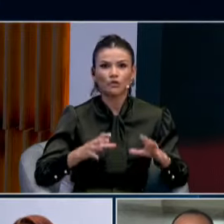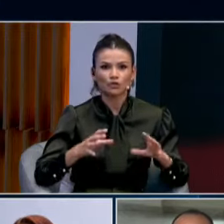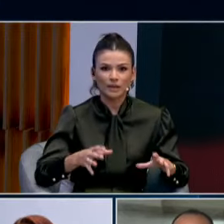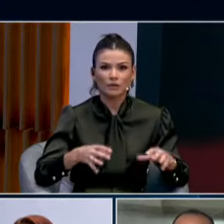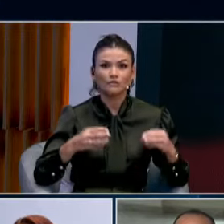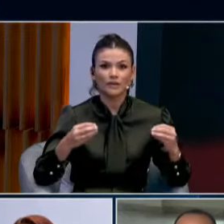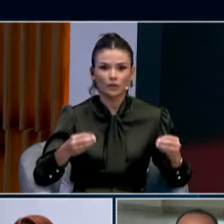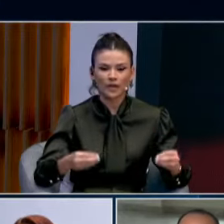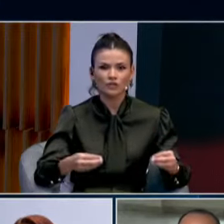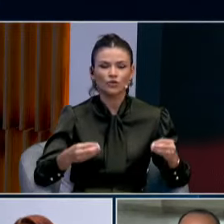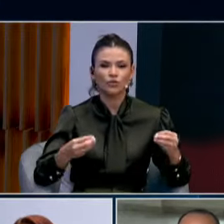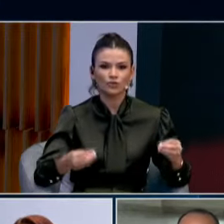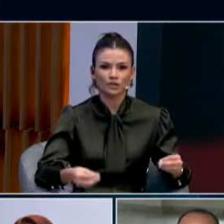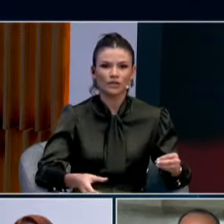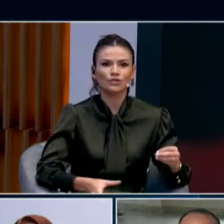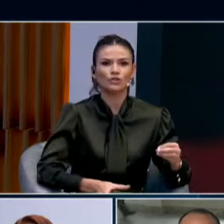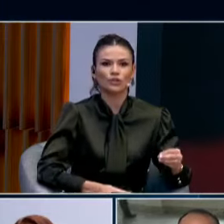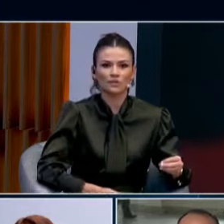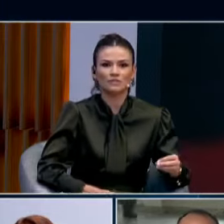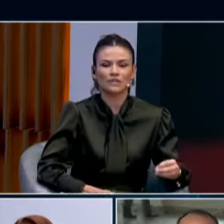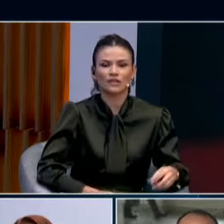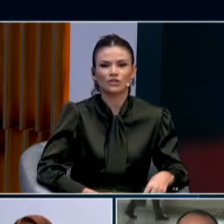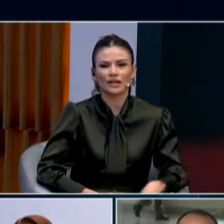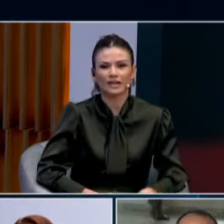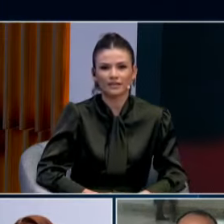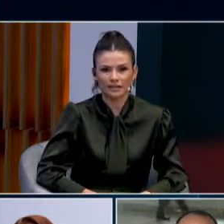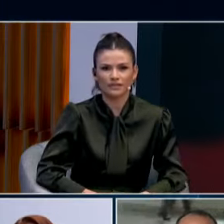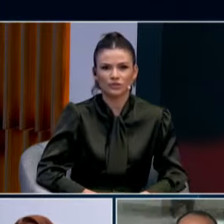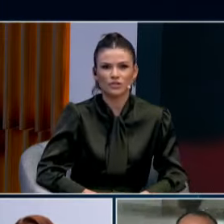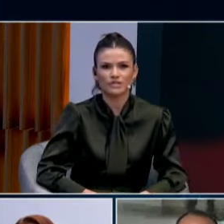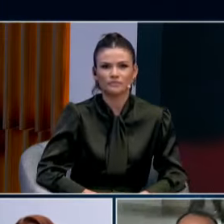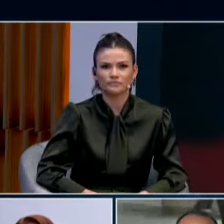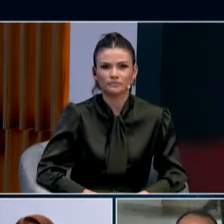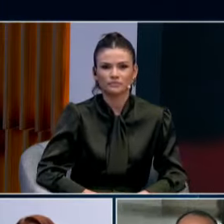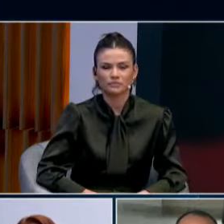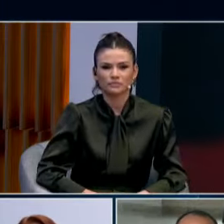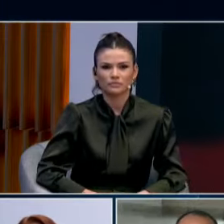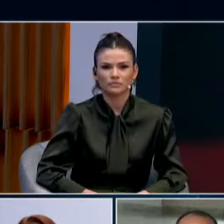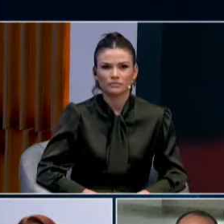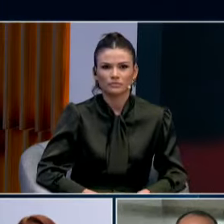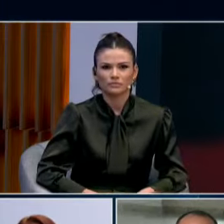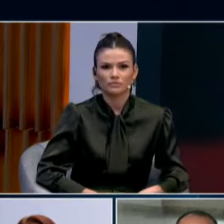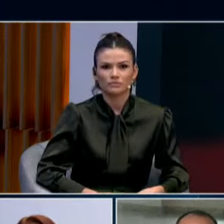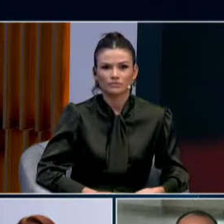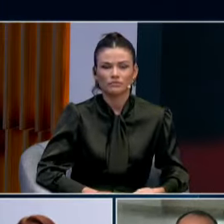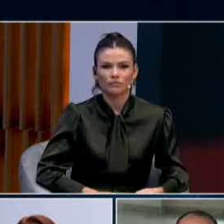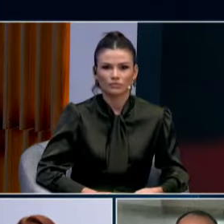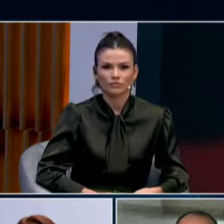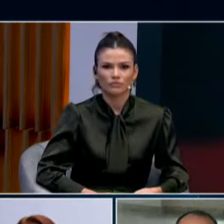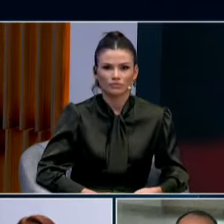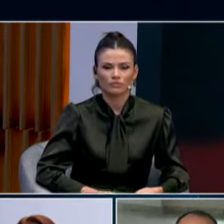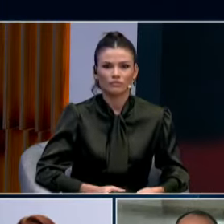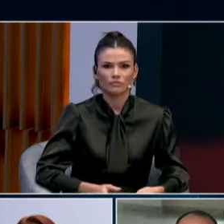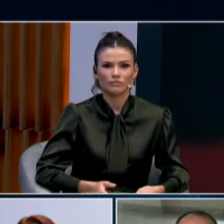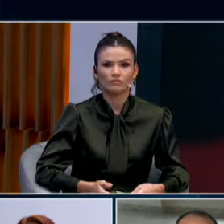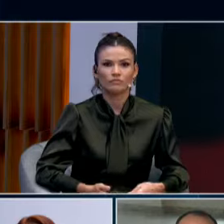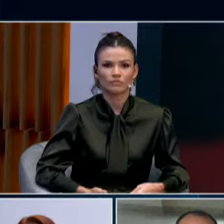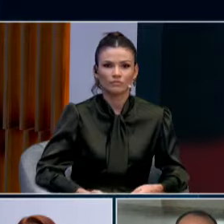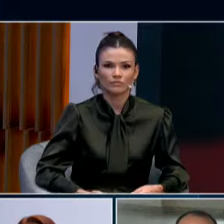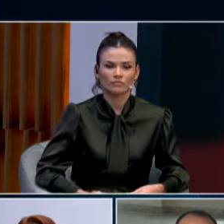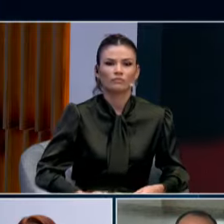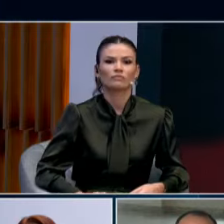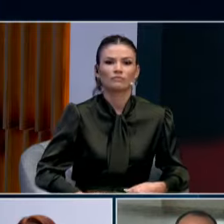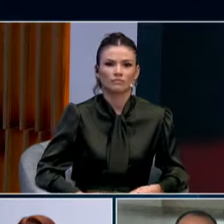Naquele monitoramento frequente, constante, com possibilidade de alerta. Ainda 12? Eles monitoram agora cerca de